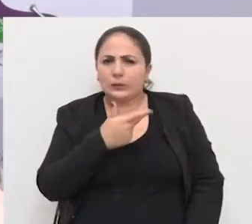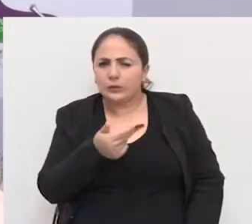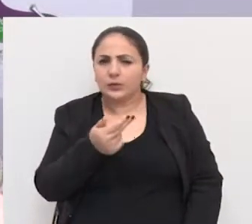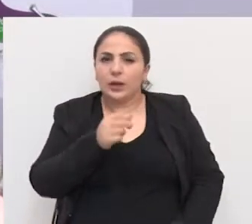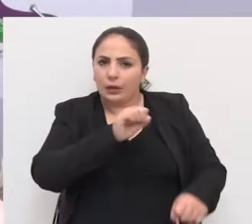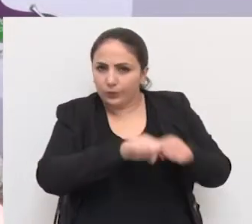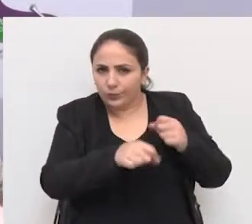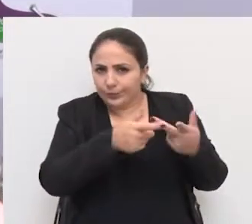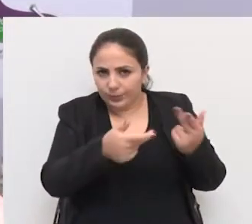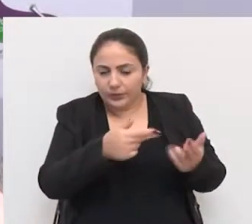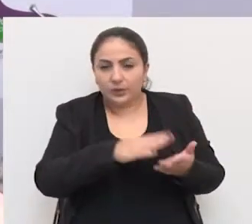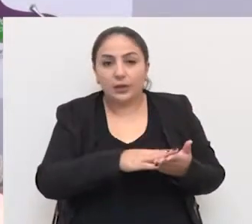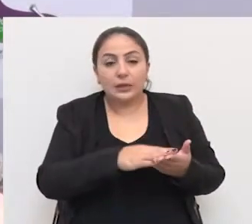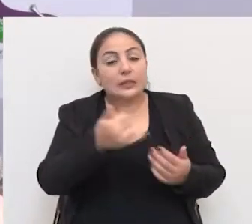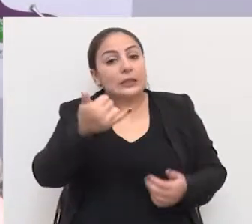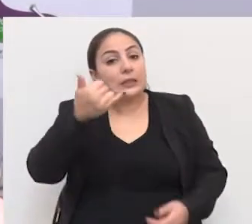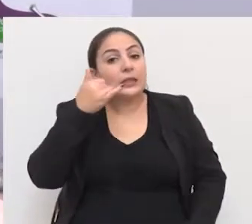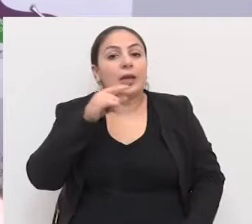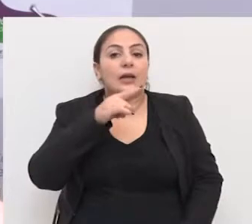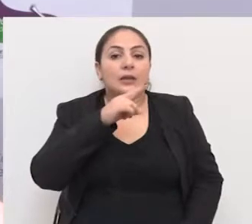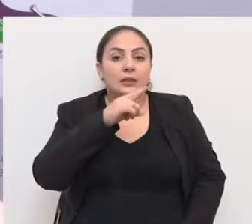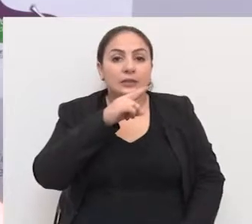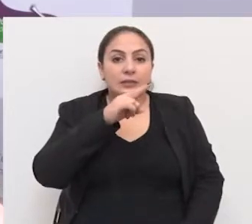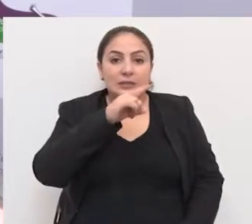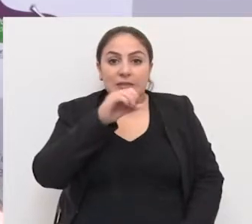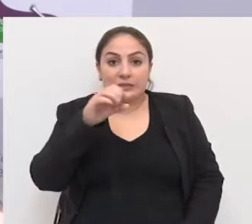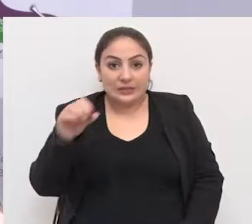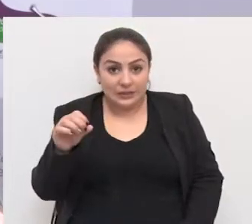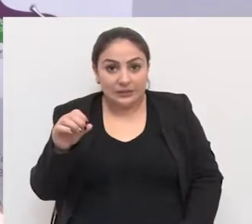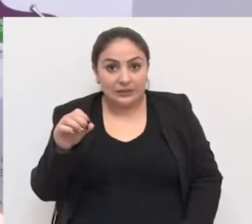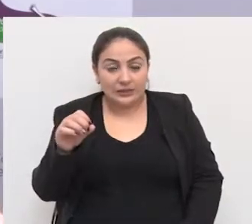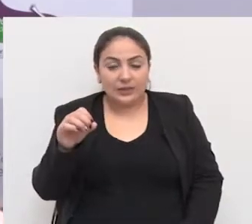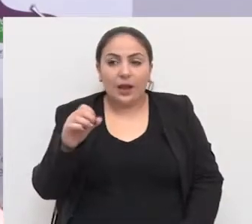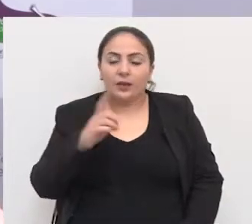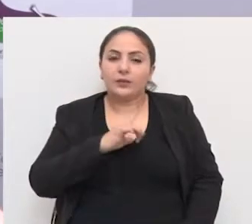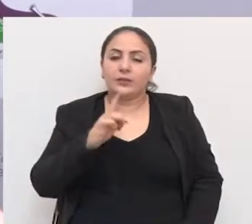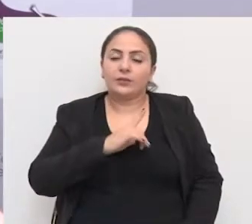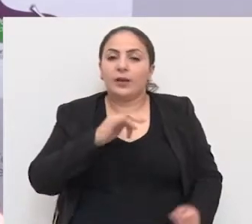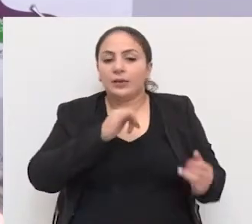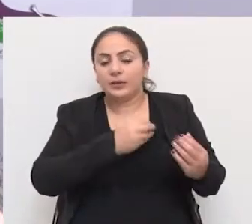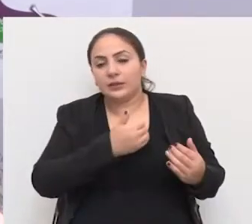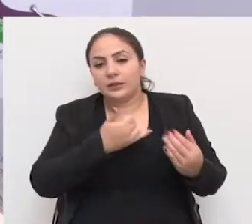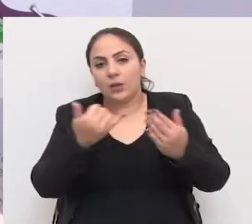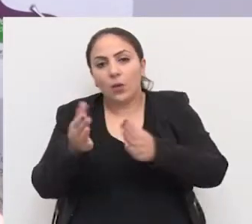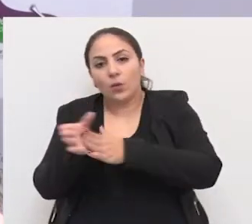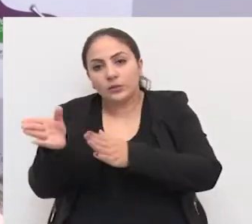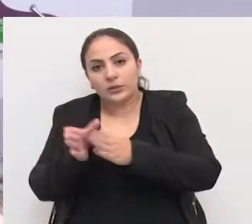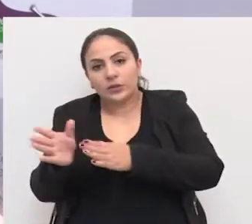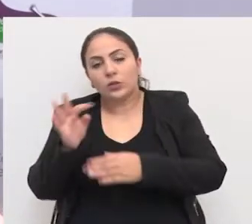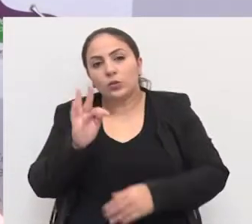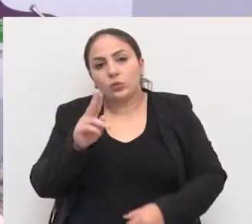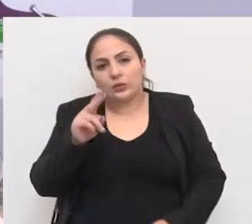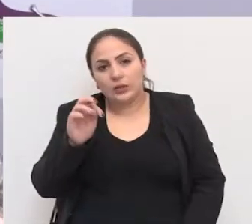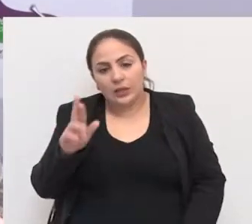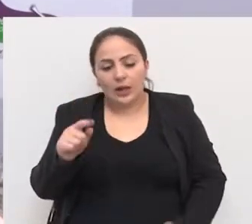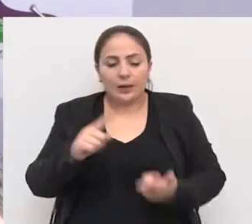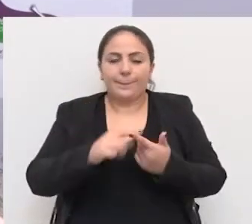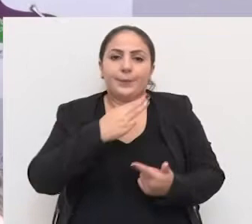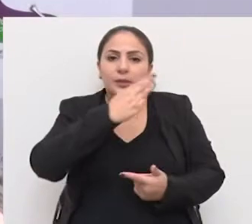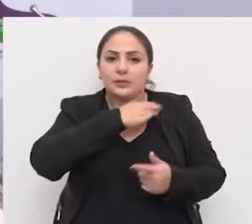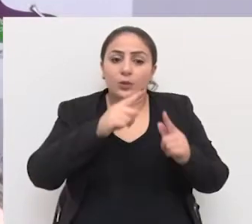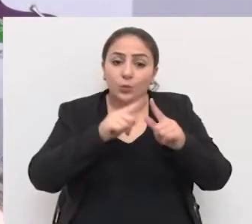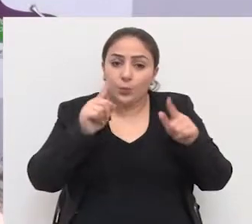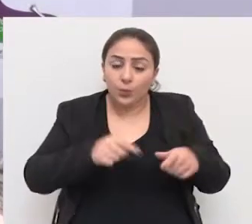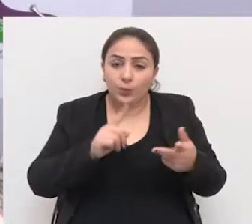100, principalmente. É muito importante o Disque 100 porque ele repassa essa denúncia então para o Conselho Tutelar, o